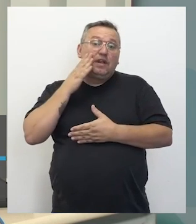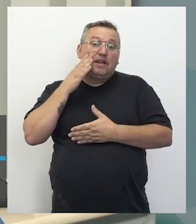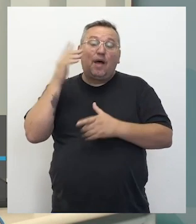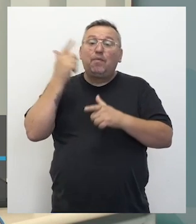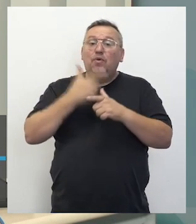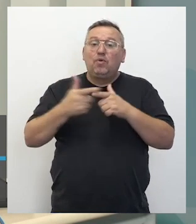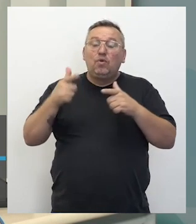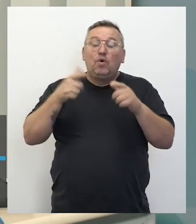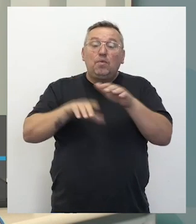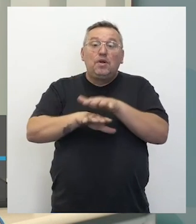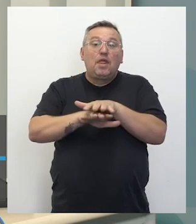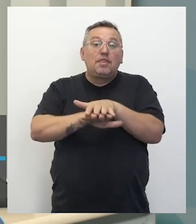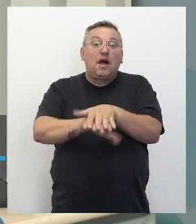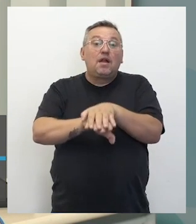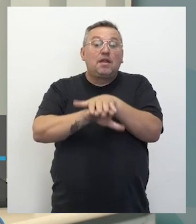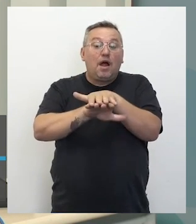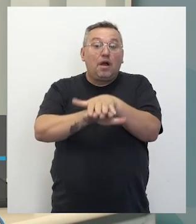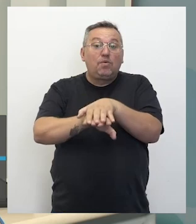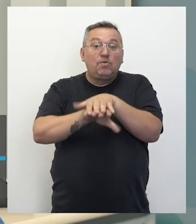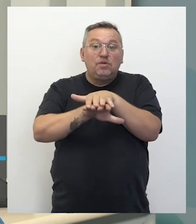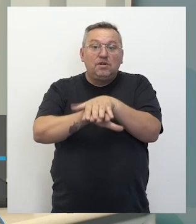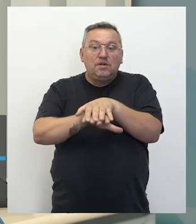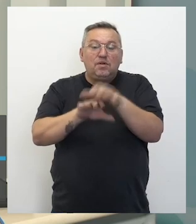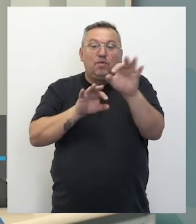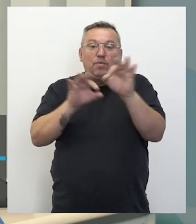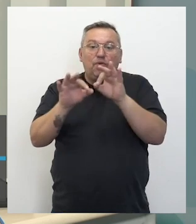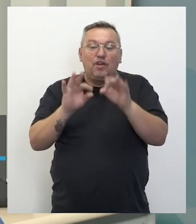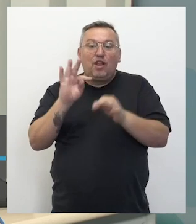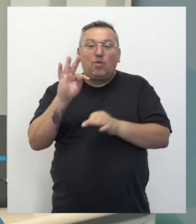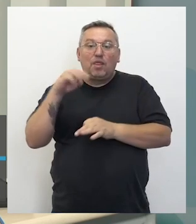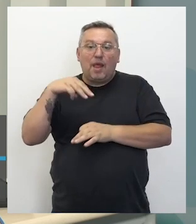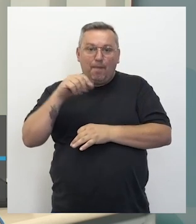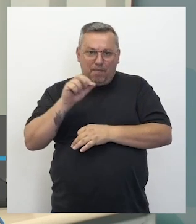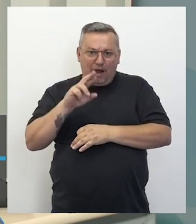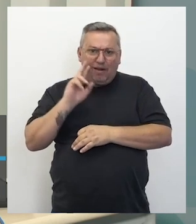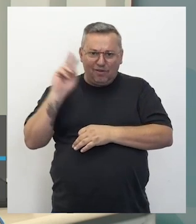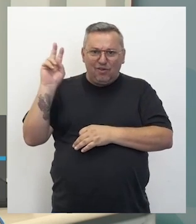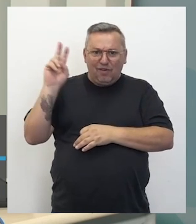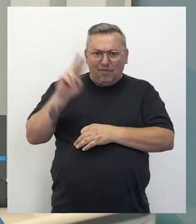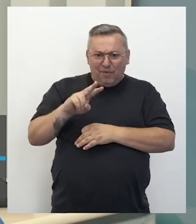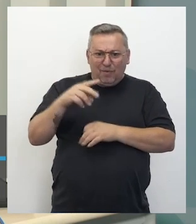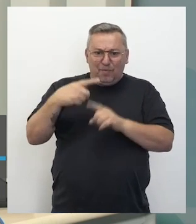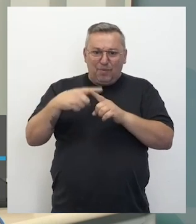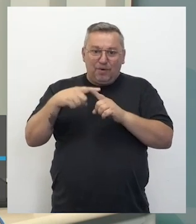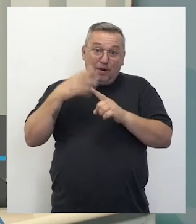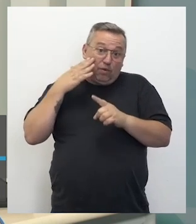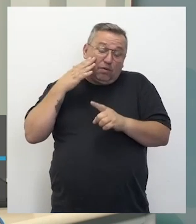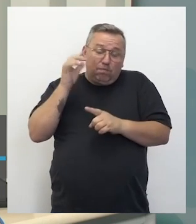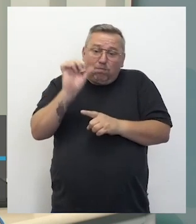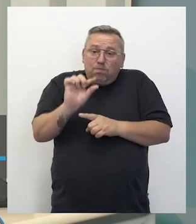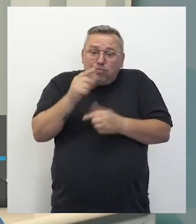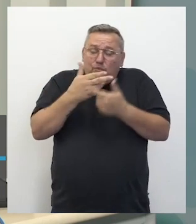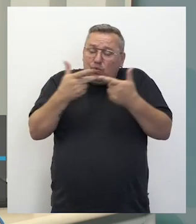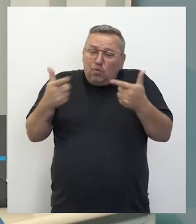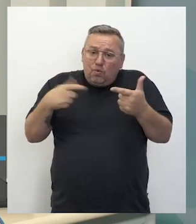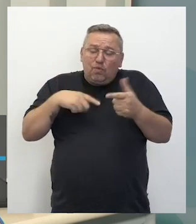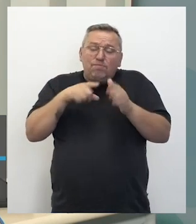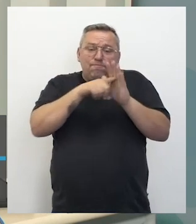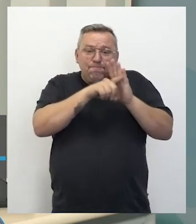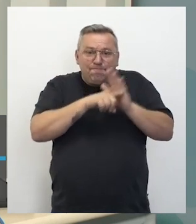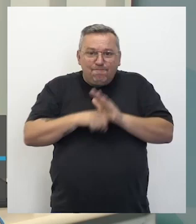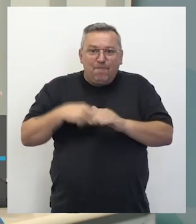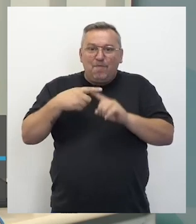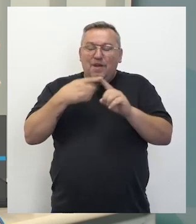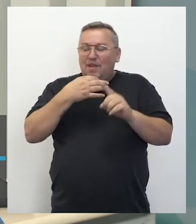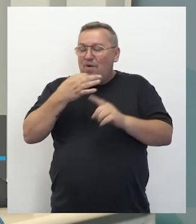sobre as tartarugas? E sobre o projeto da Tamar, você já ouviu falar? Porque eu sei pouca coisa, que foi o que eu pesquisei, mas eu acho o